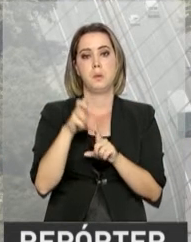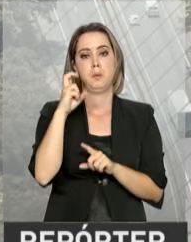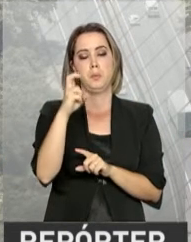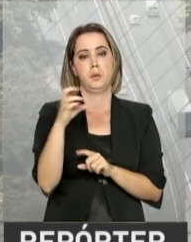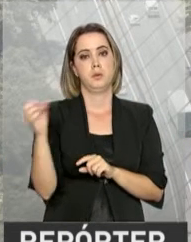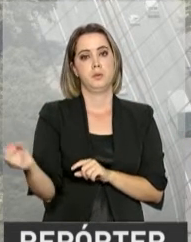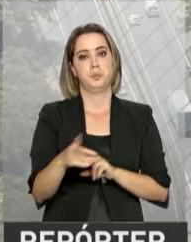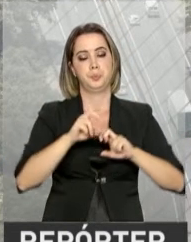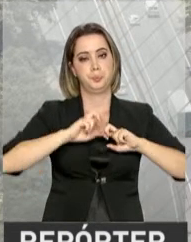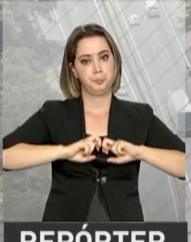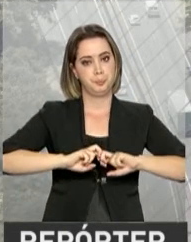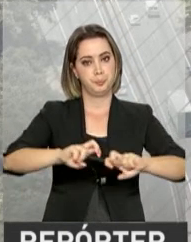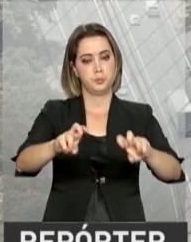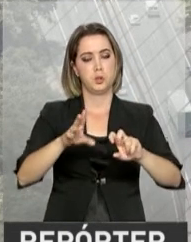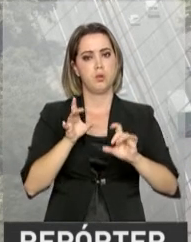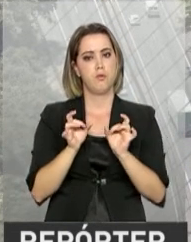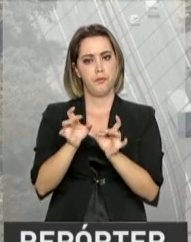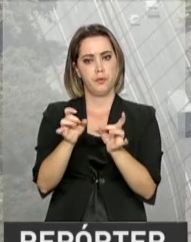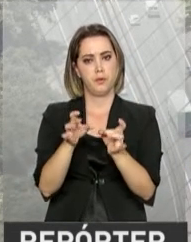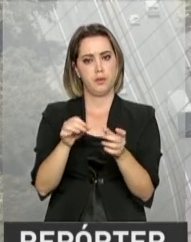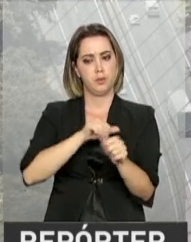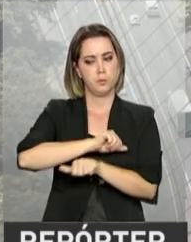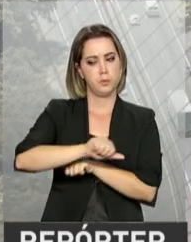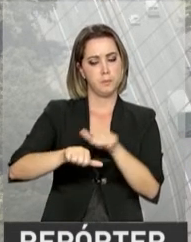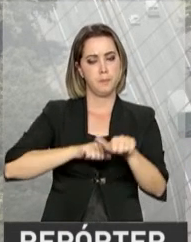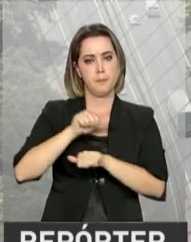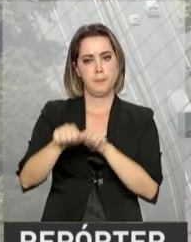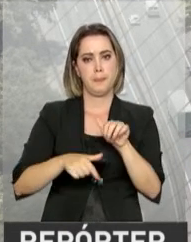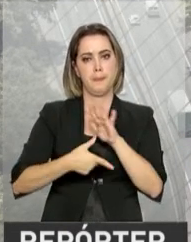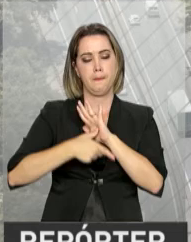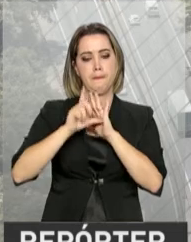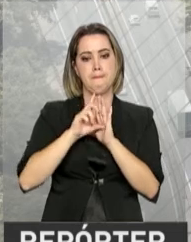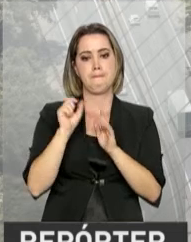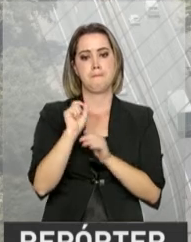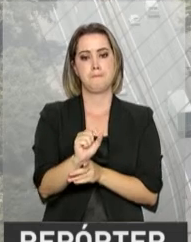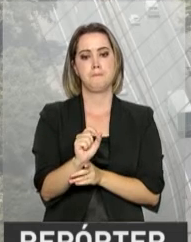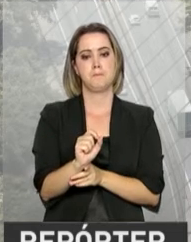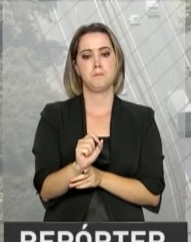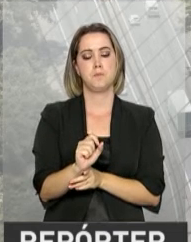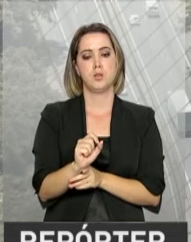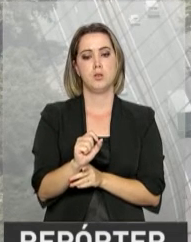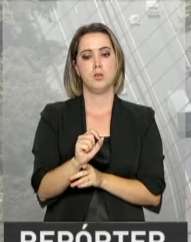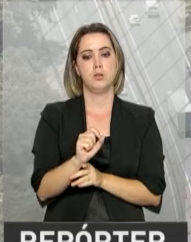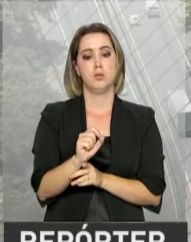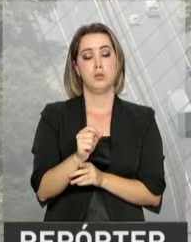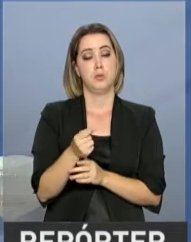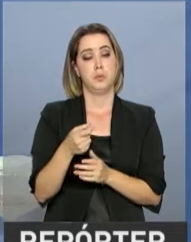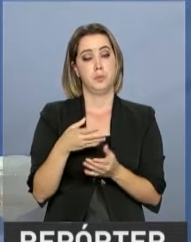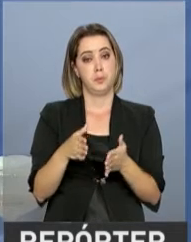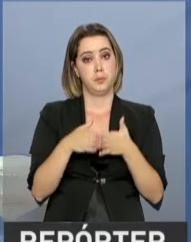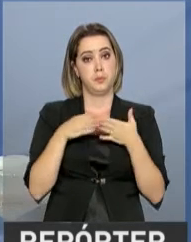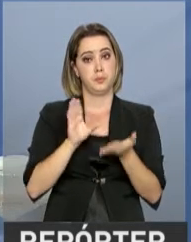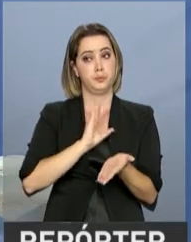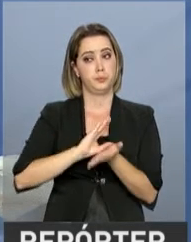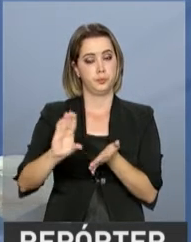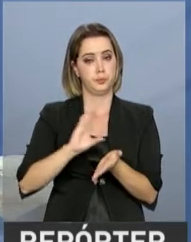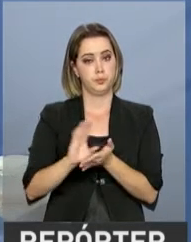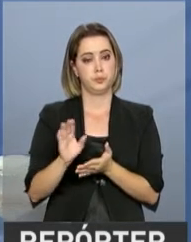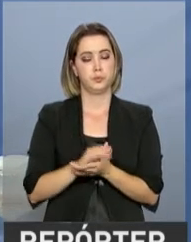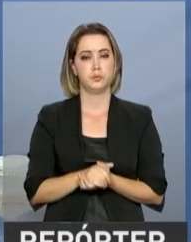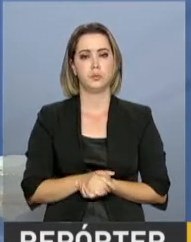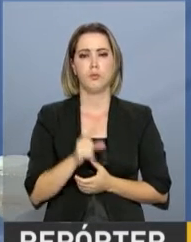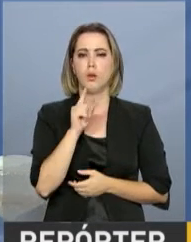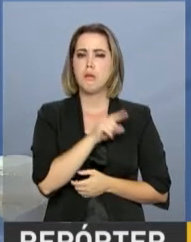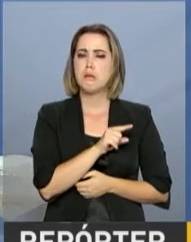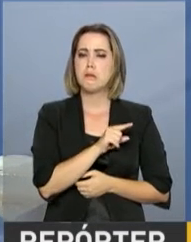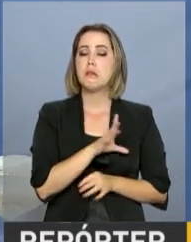já concedidas entrem no processo de renovação antecipada de contrato em troca de investimentos. O potencial que esses